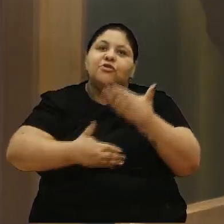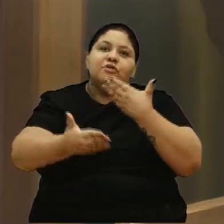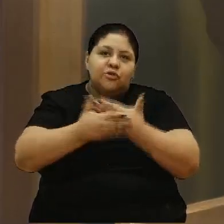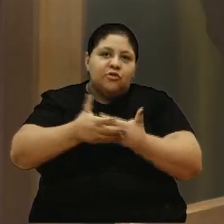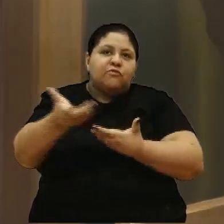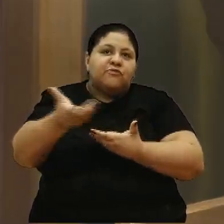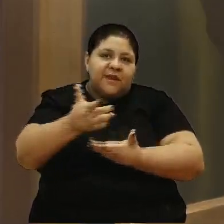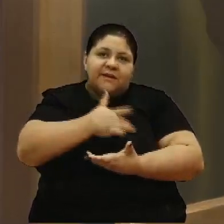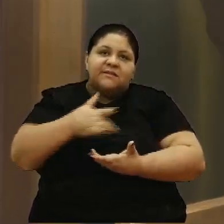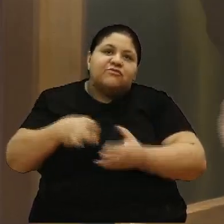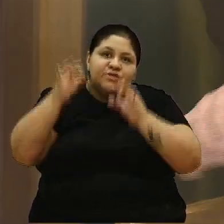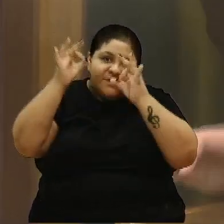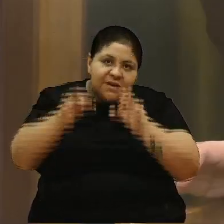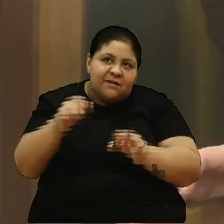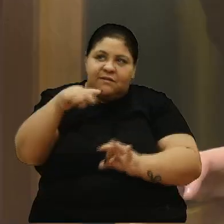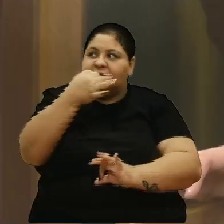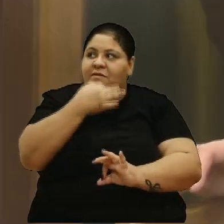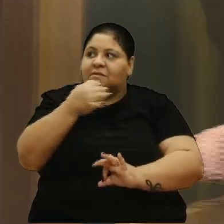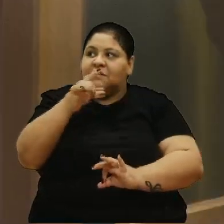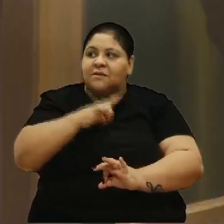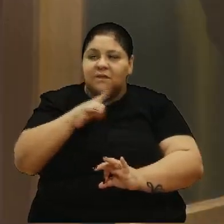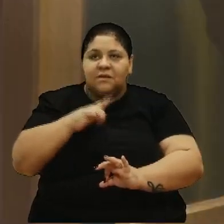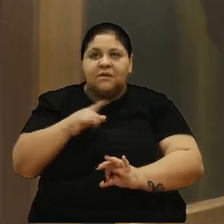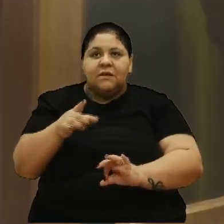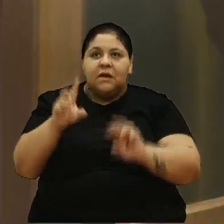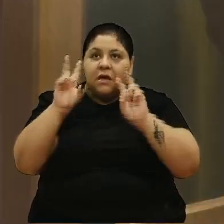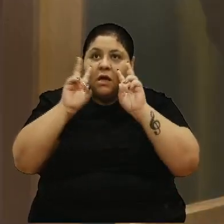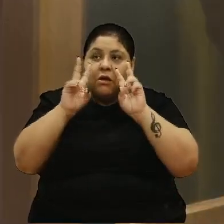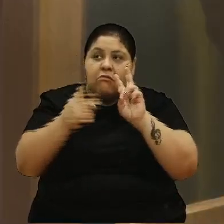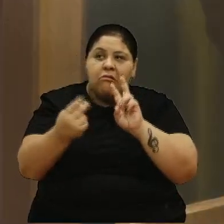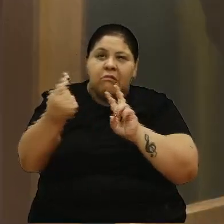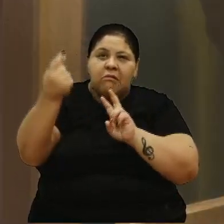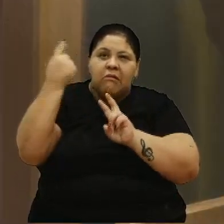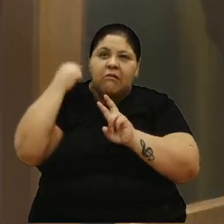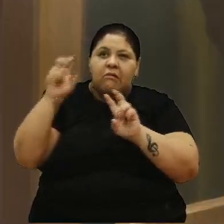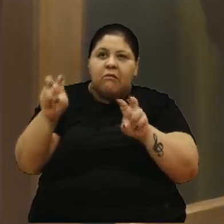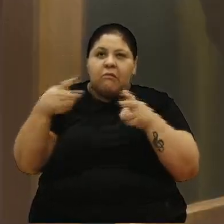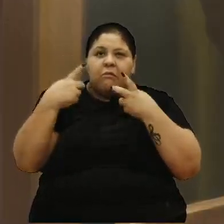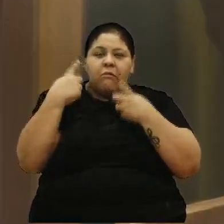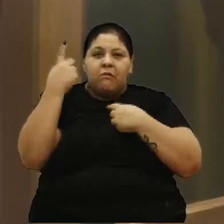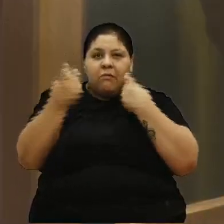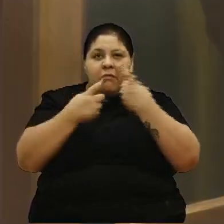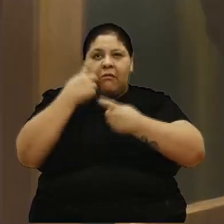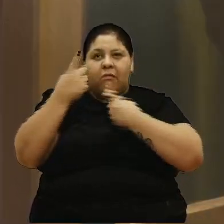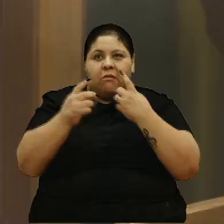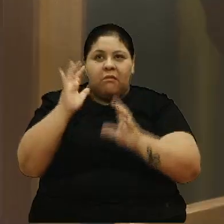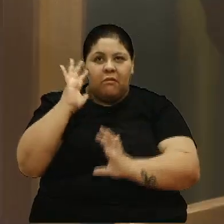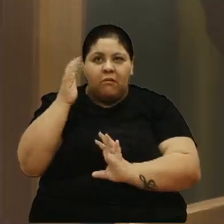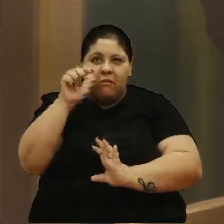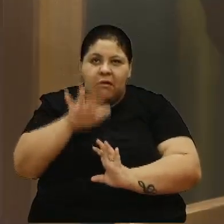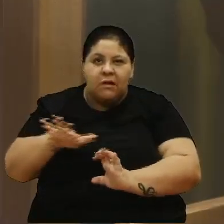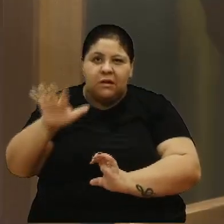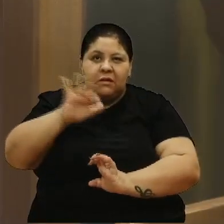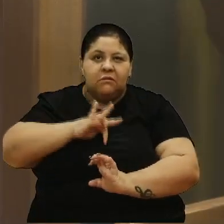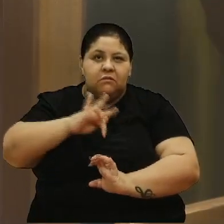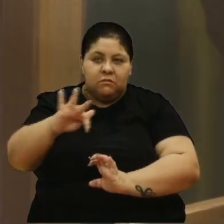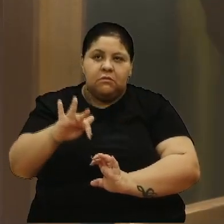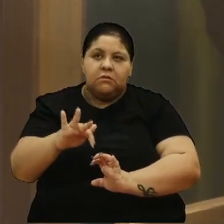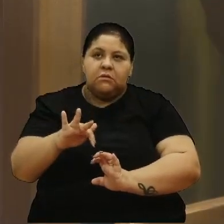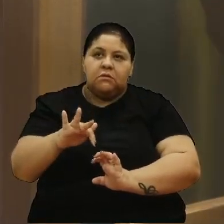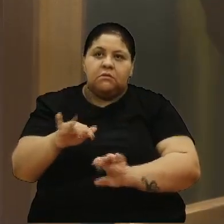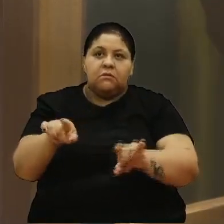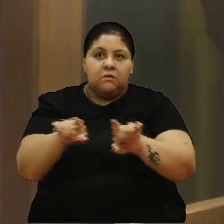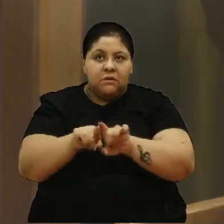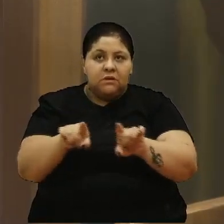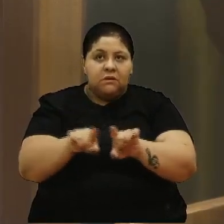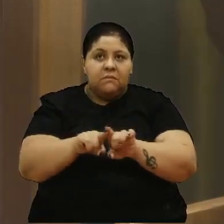certo em Caxias. Só que a gente tem que também olhar para o passado e perceber que nós temos algumas situações que acontecem a nível federal e elas se desdobram também no